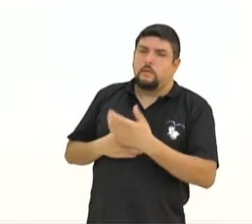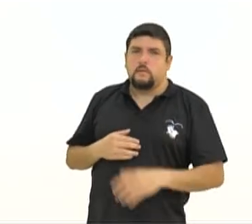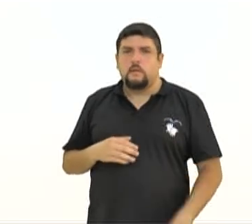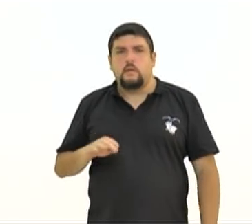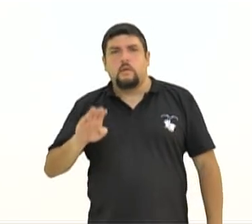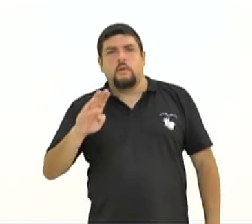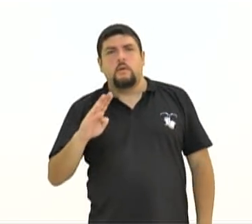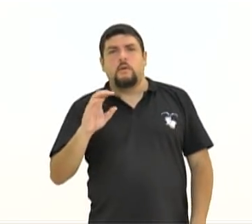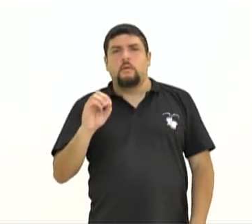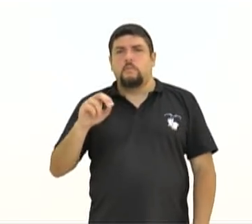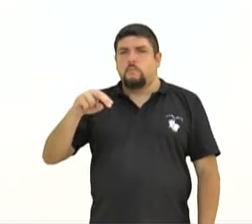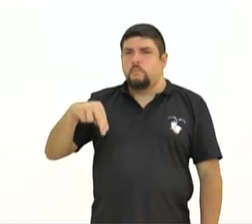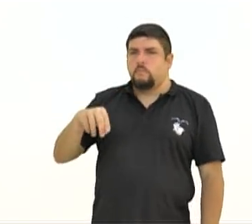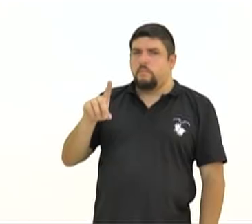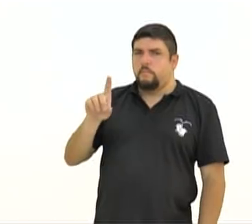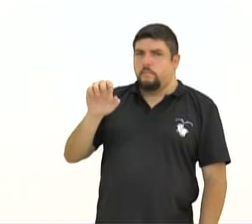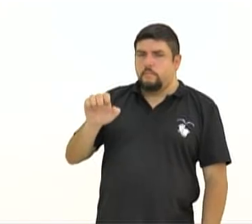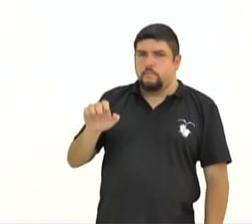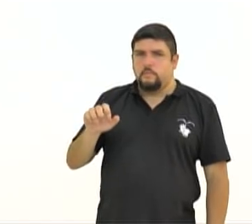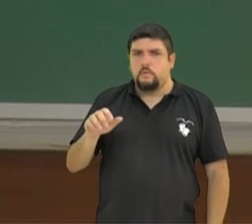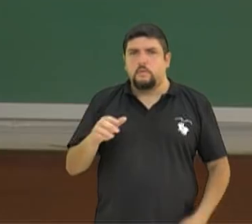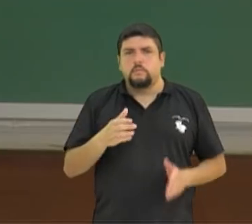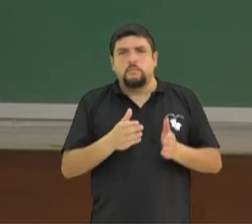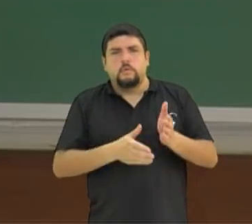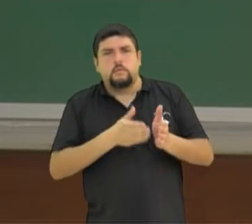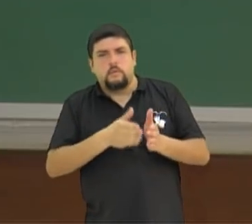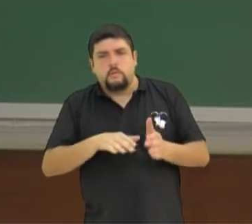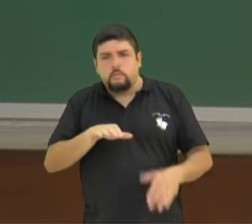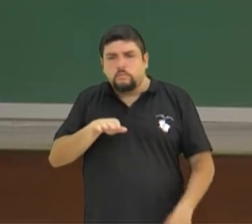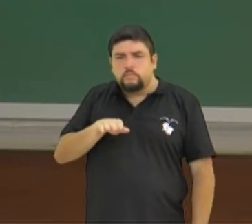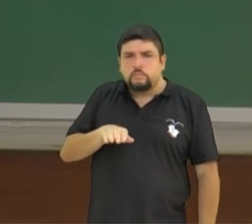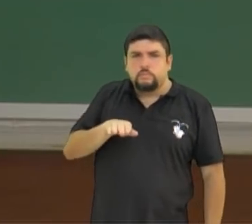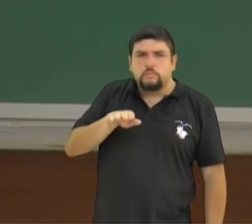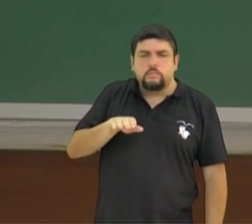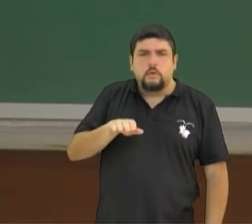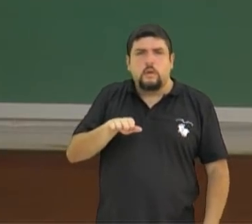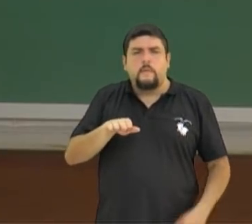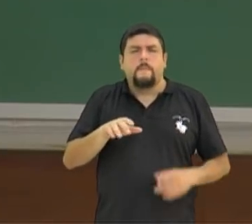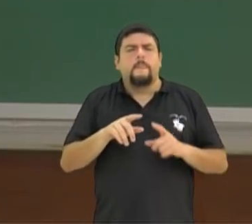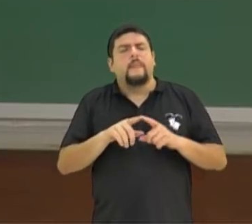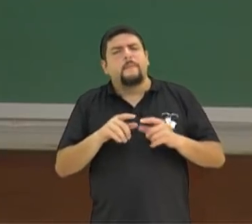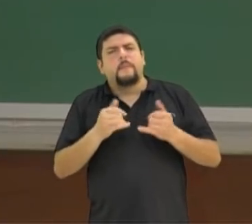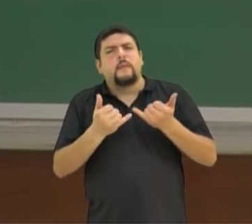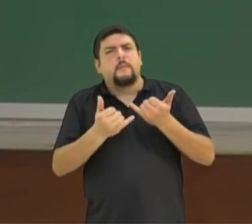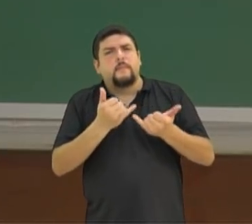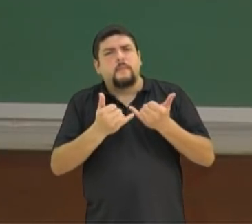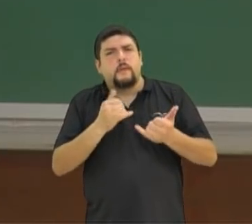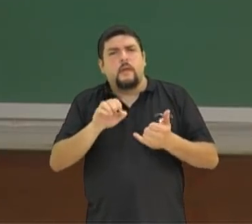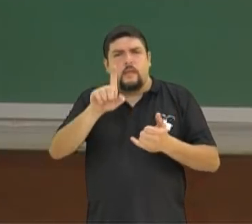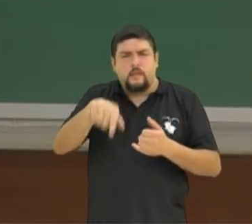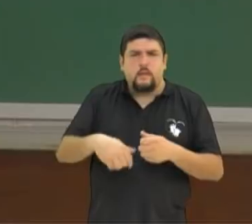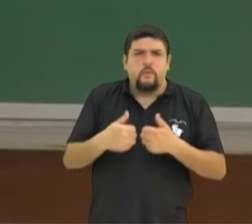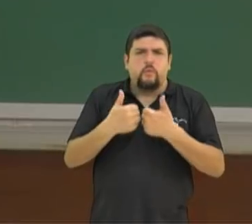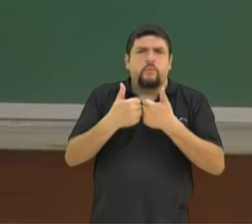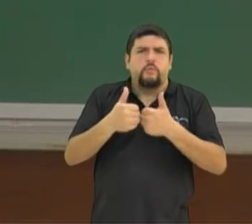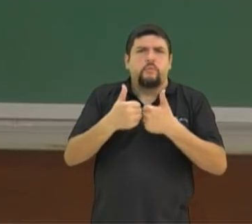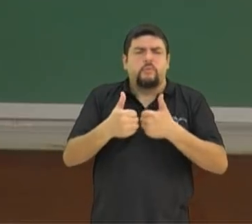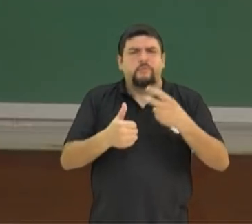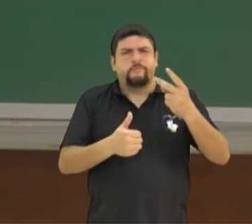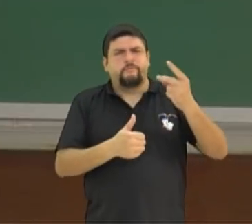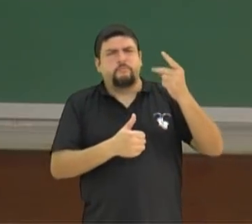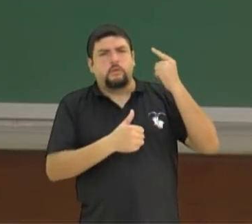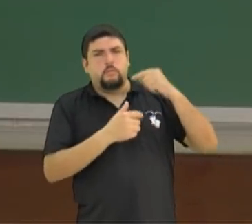voltando ali para o primeiro verso, o bonde significa algo parecido com lotação, com ônibus,